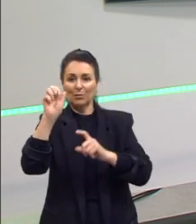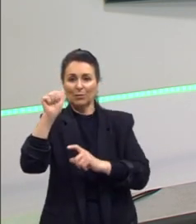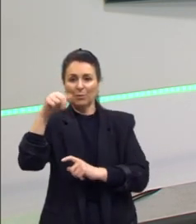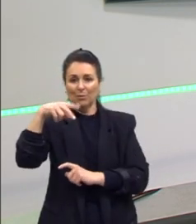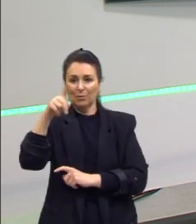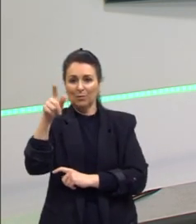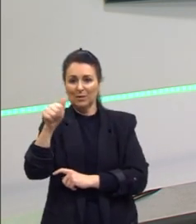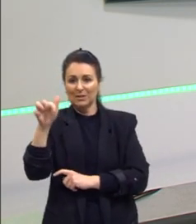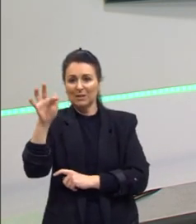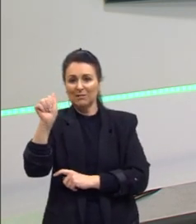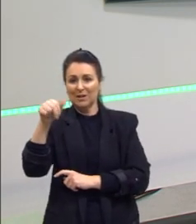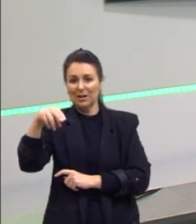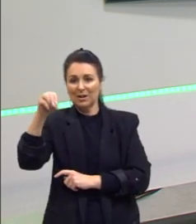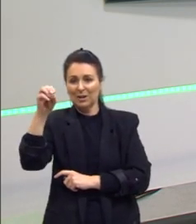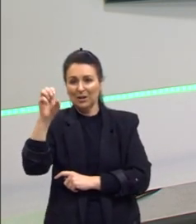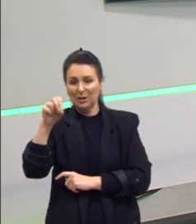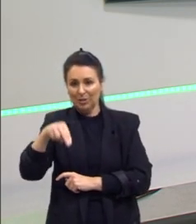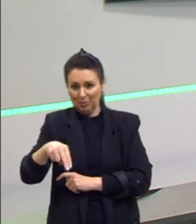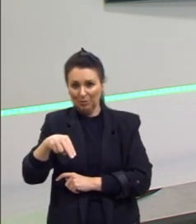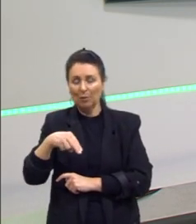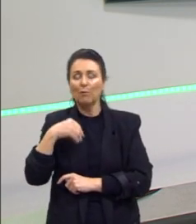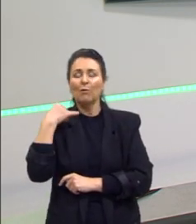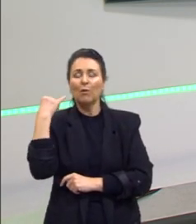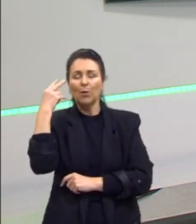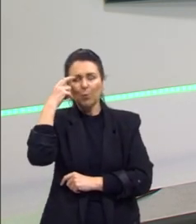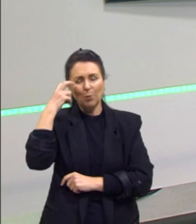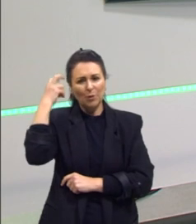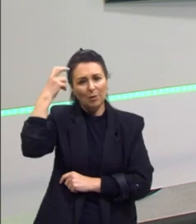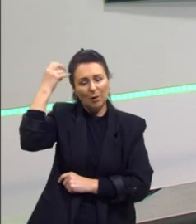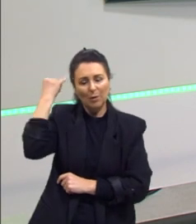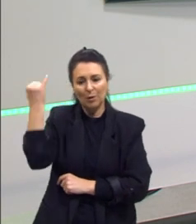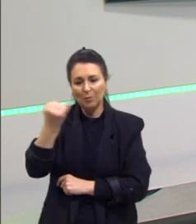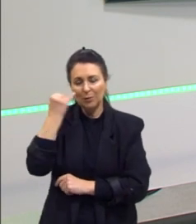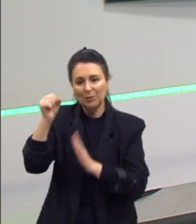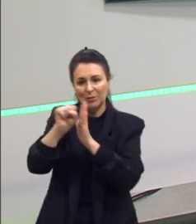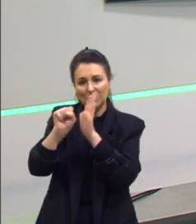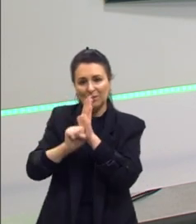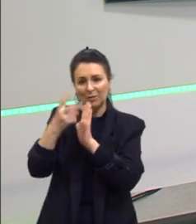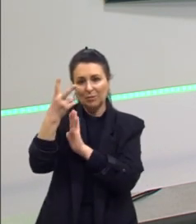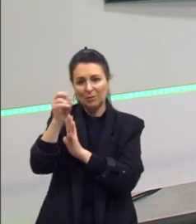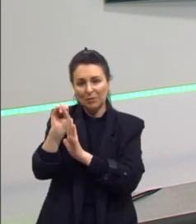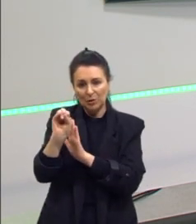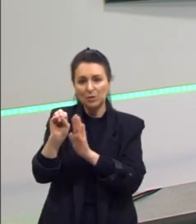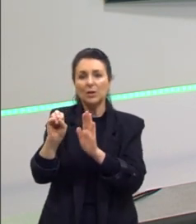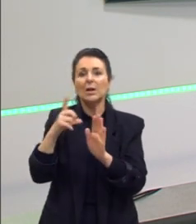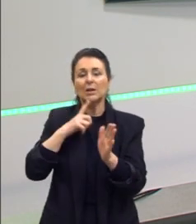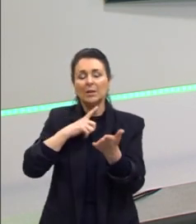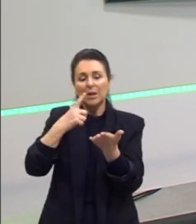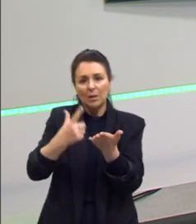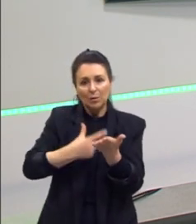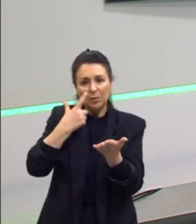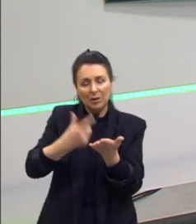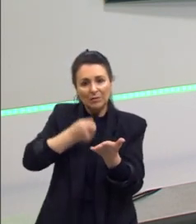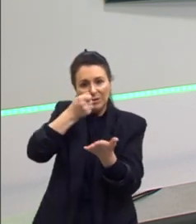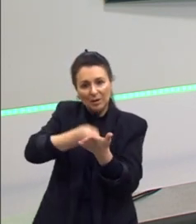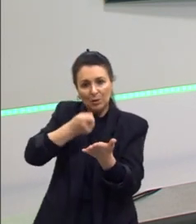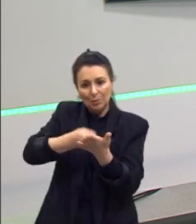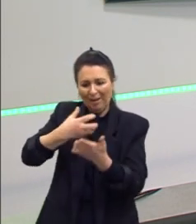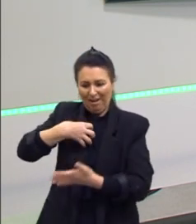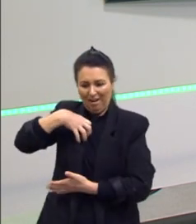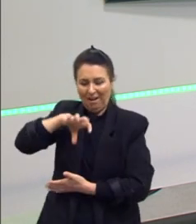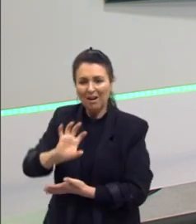que foi um intelectual muito importante do século 20 e aí tem um livro né que também é importantíssimo na luta